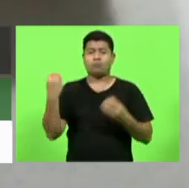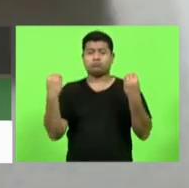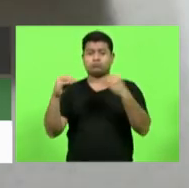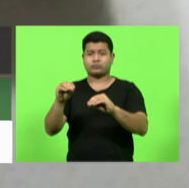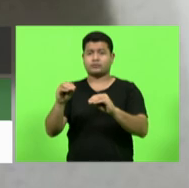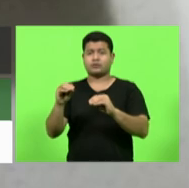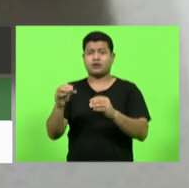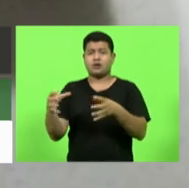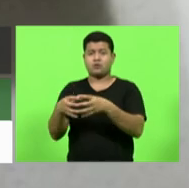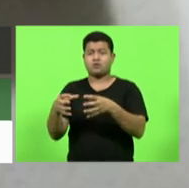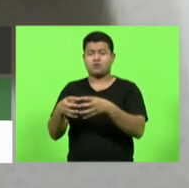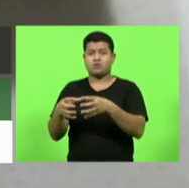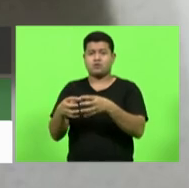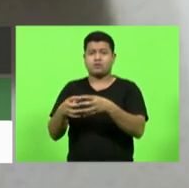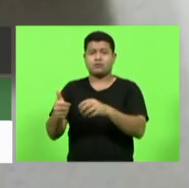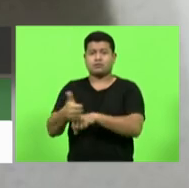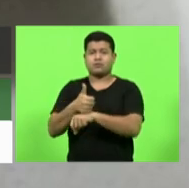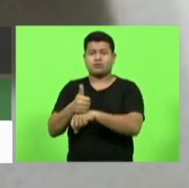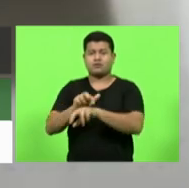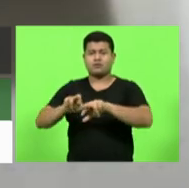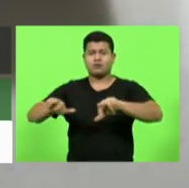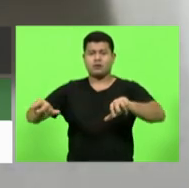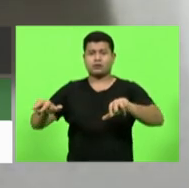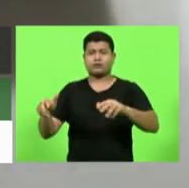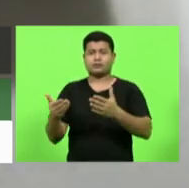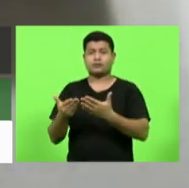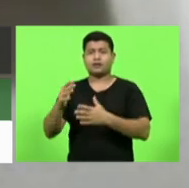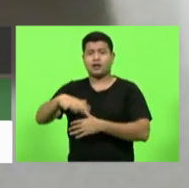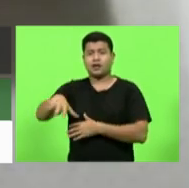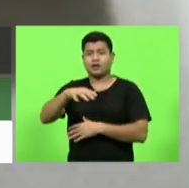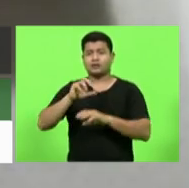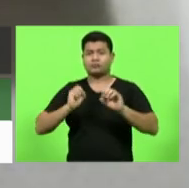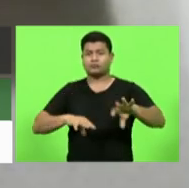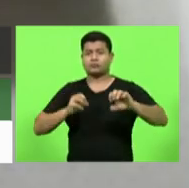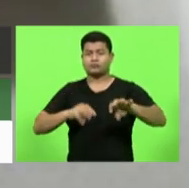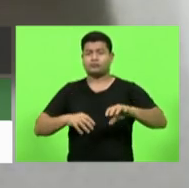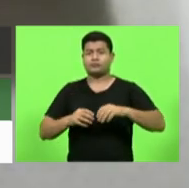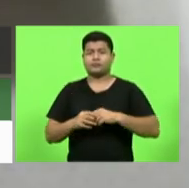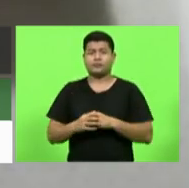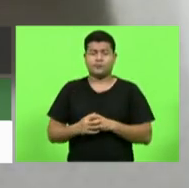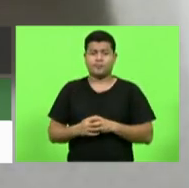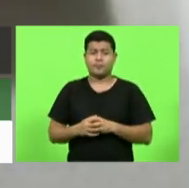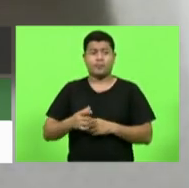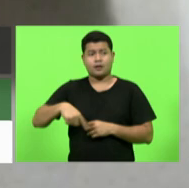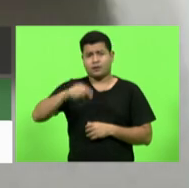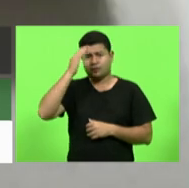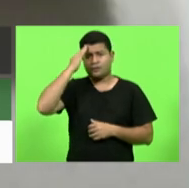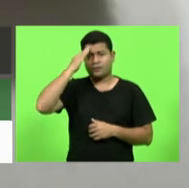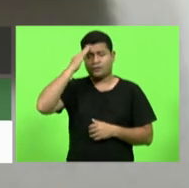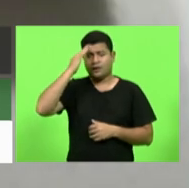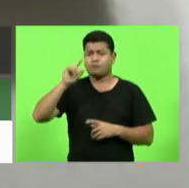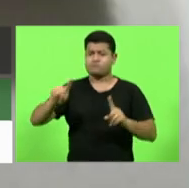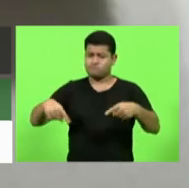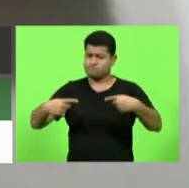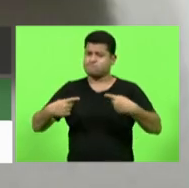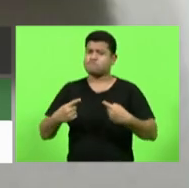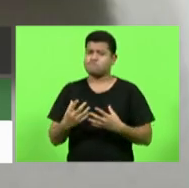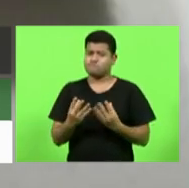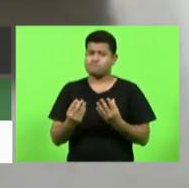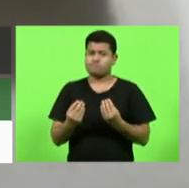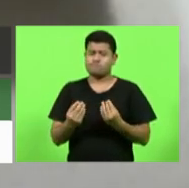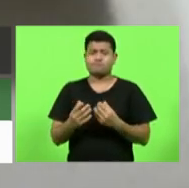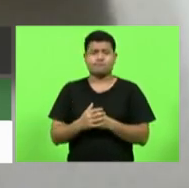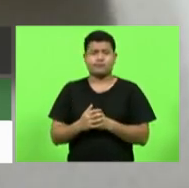equipes multidisciplinares na educação. Nós sabemos dos desafios para a